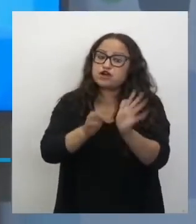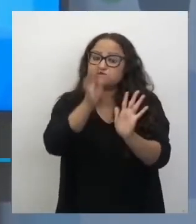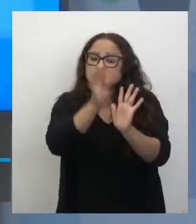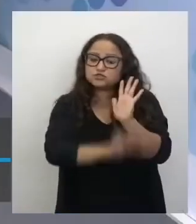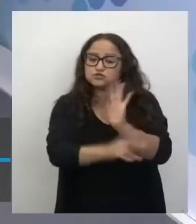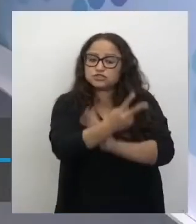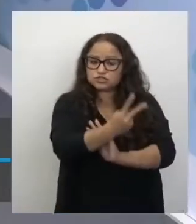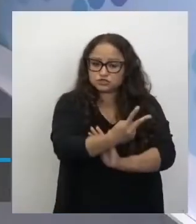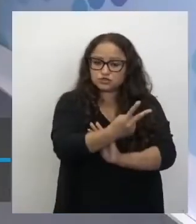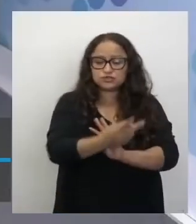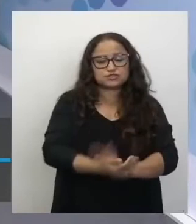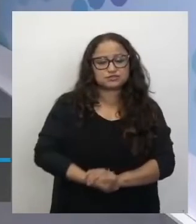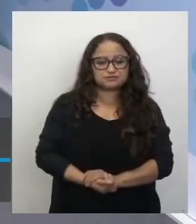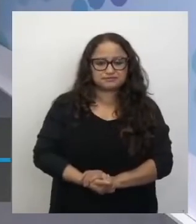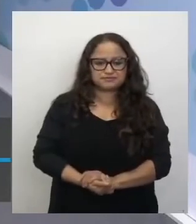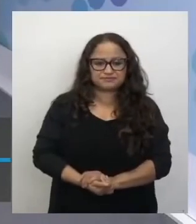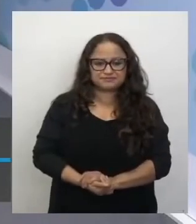2.